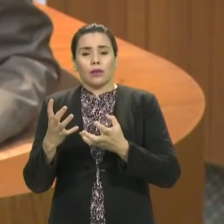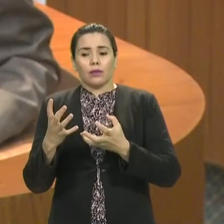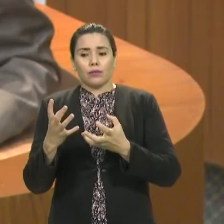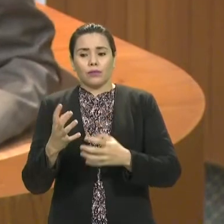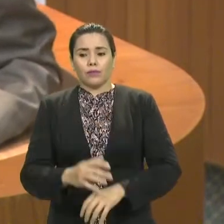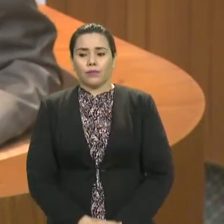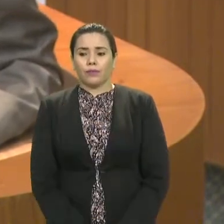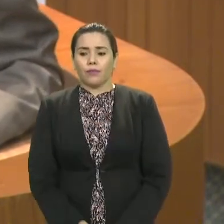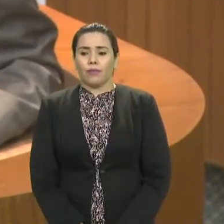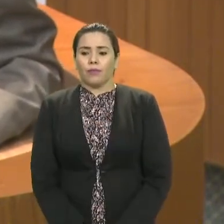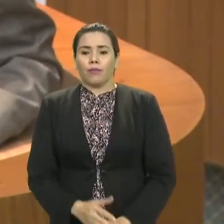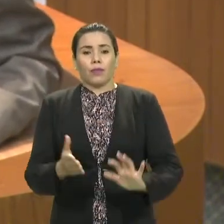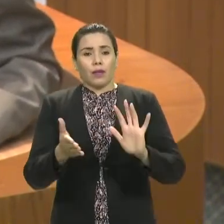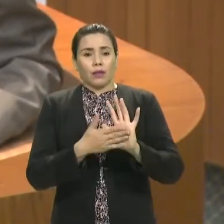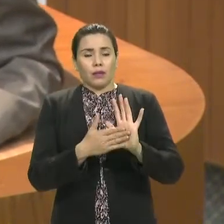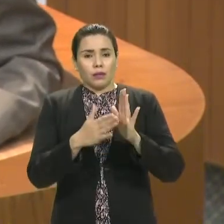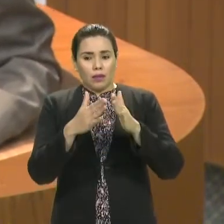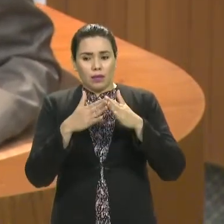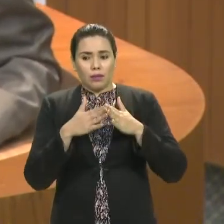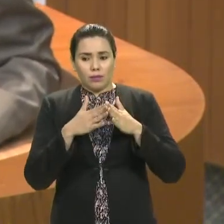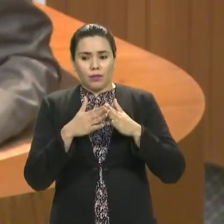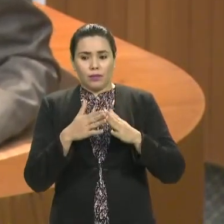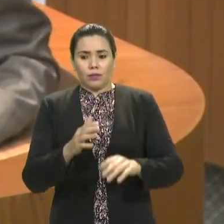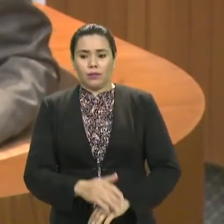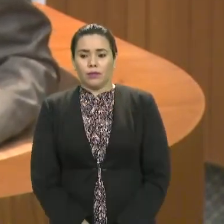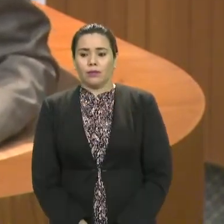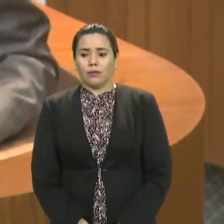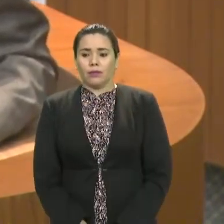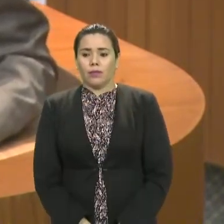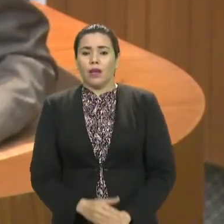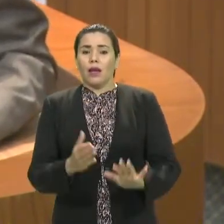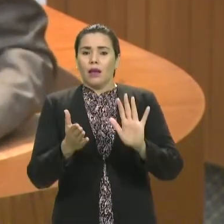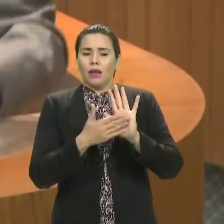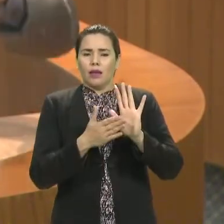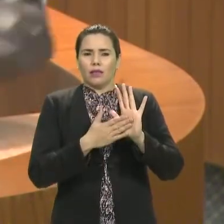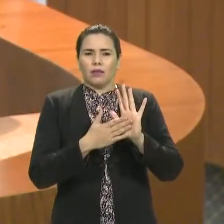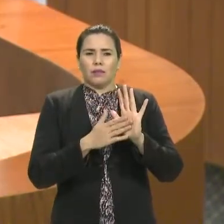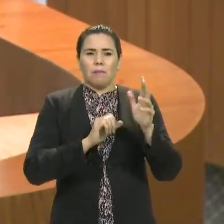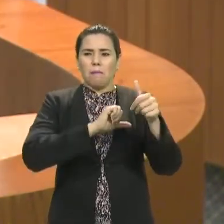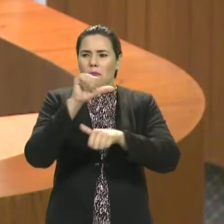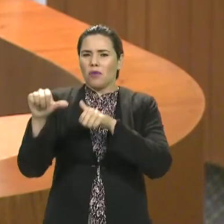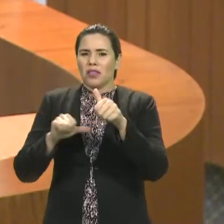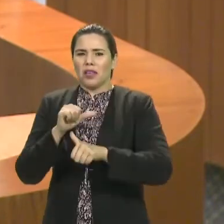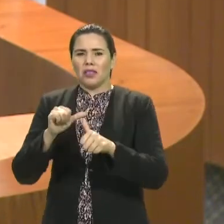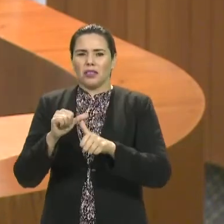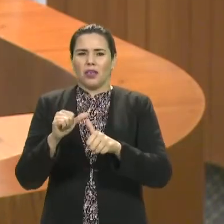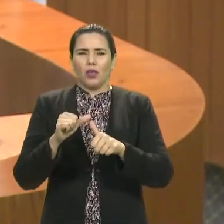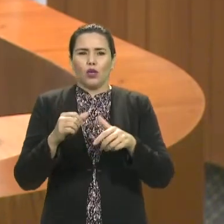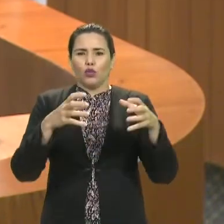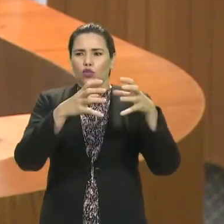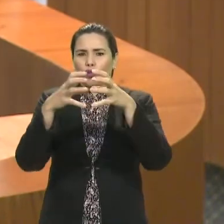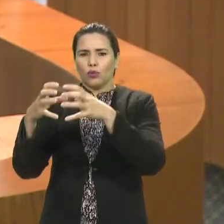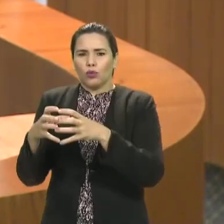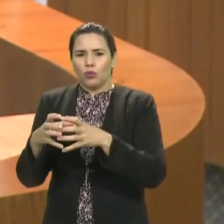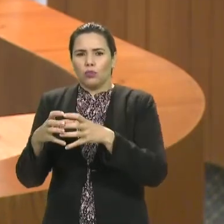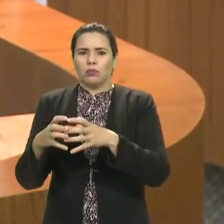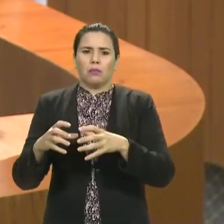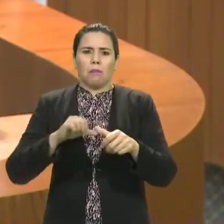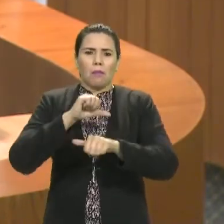recorrer a essa formação de bloco, que nem sequer foi